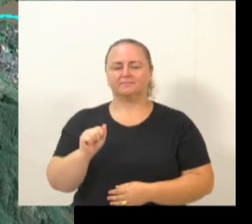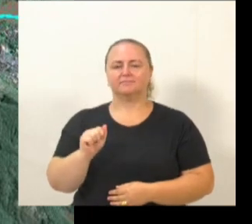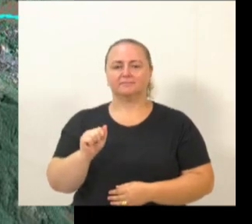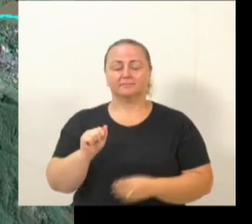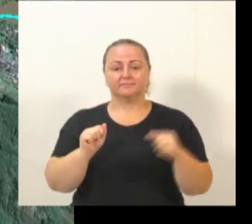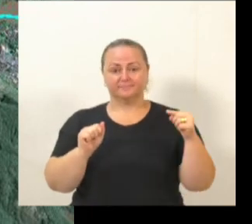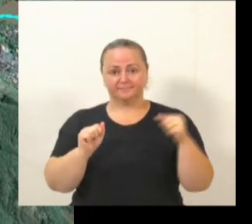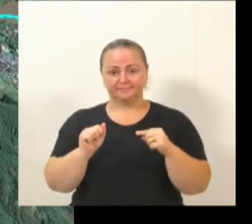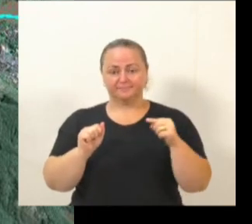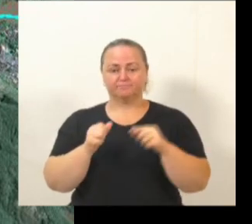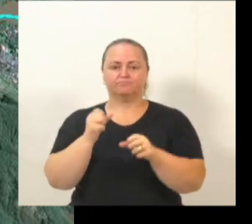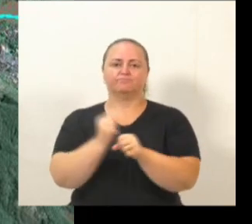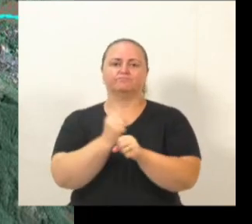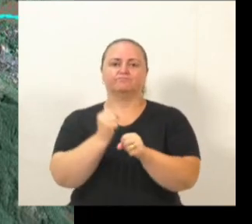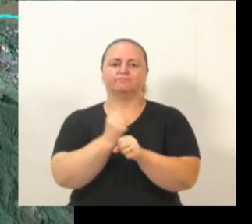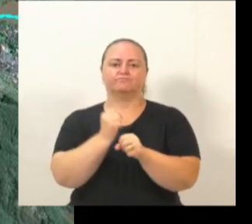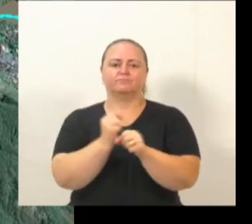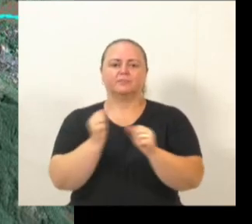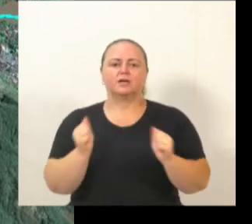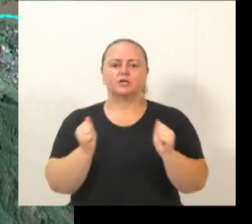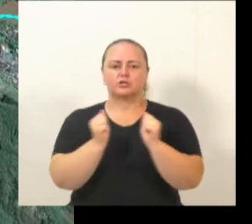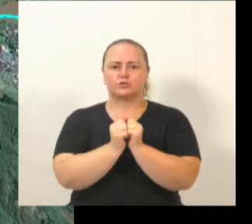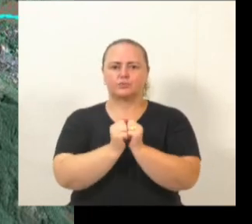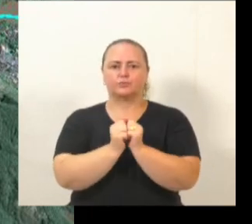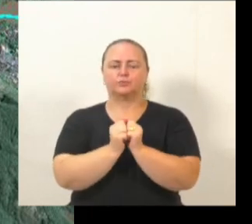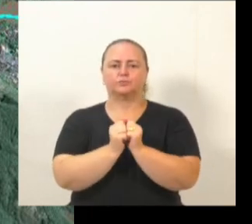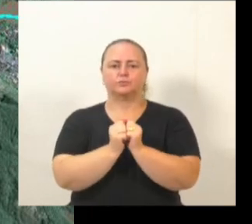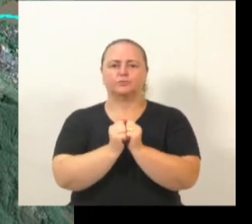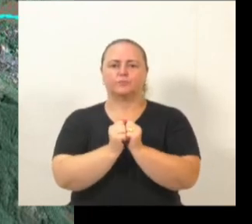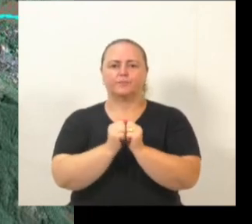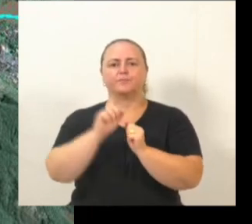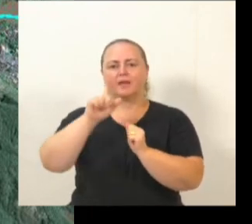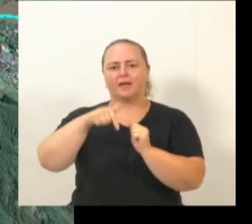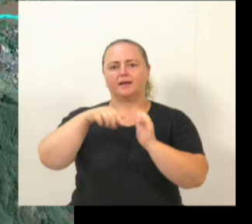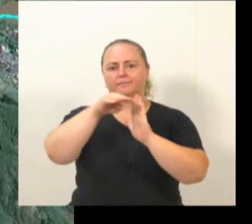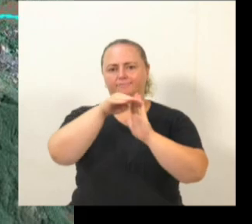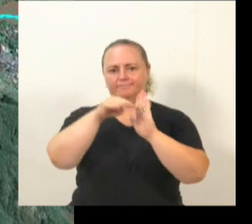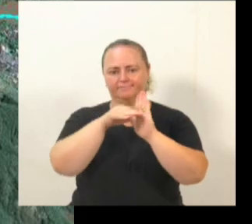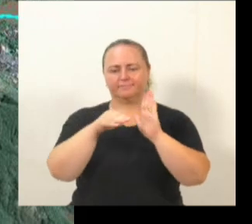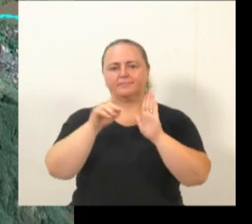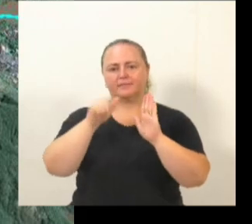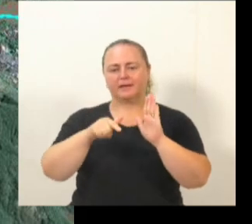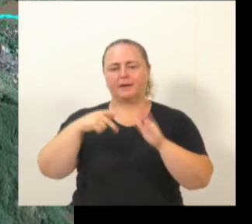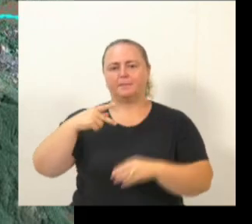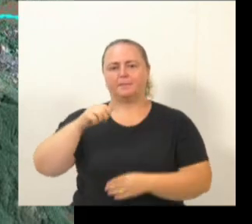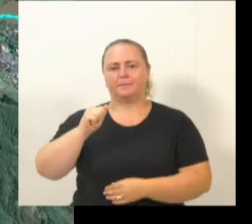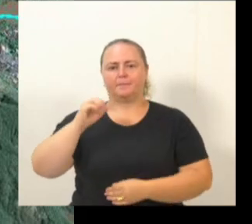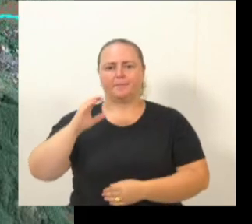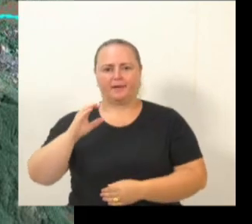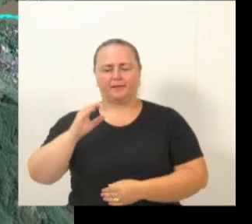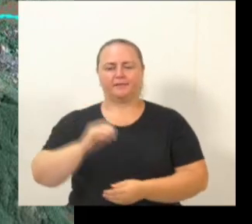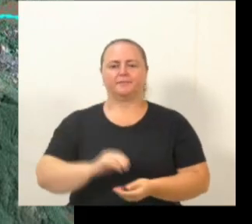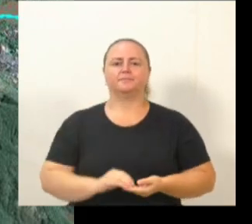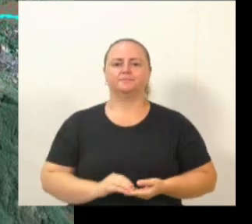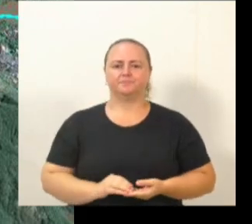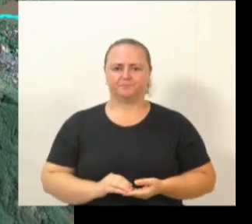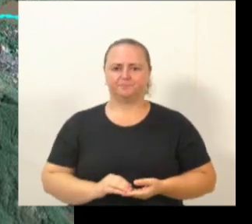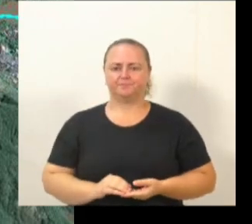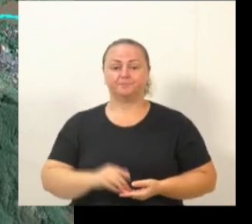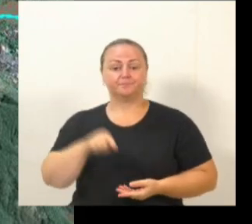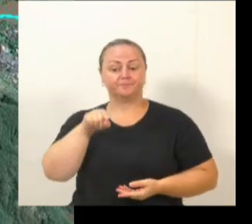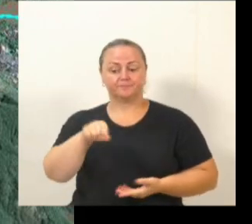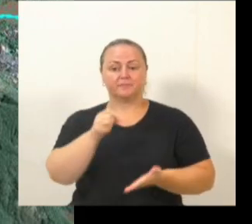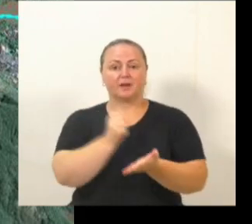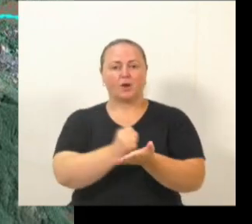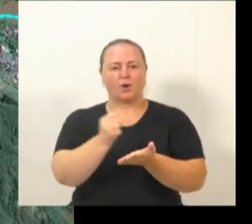seriam construídas através daquele programa do PAC. O contrato de concessão em si,